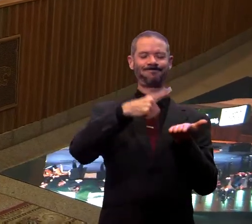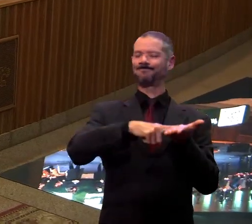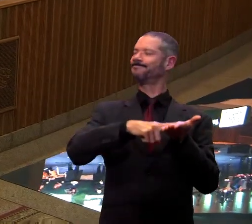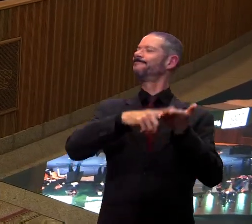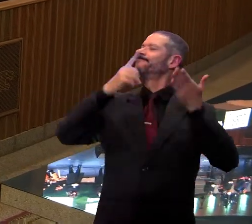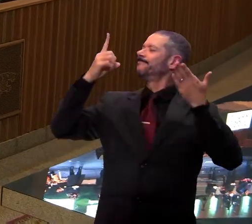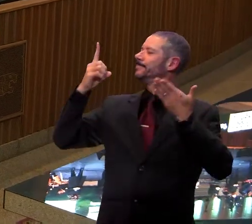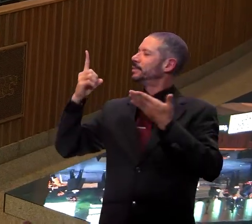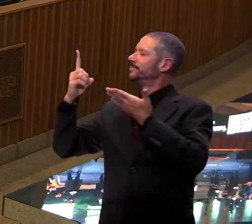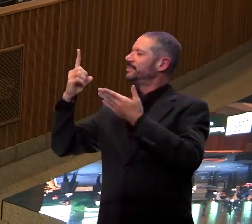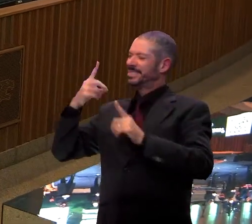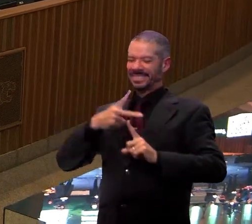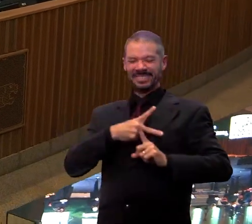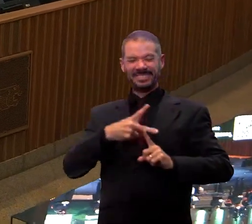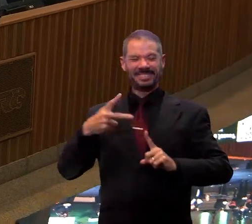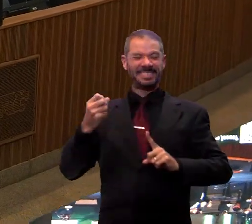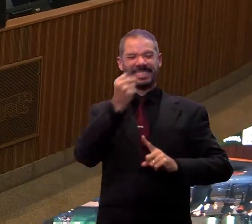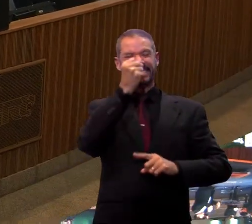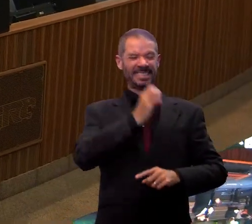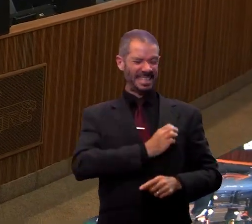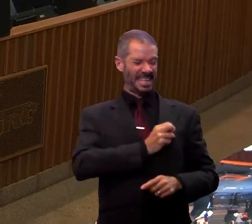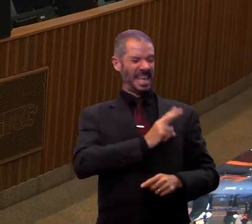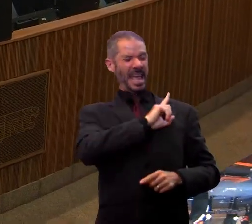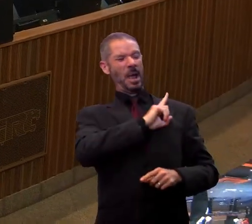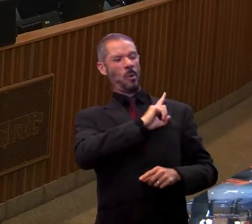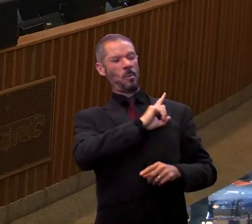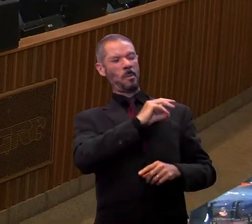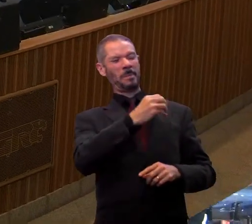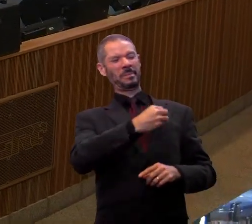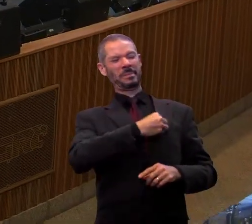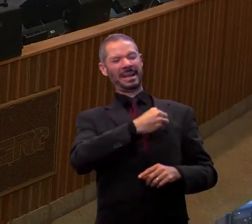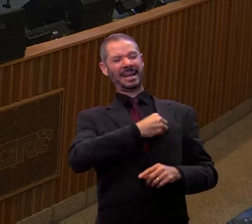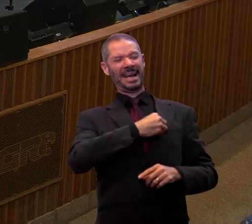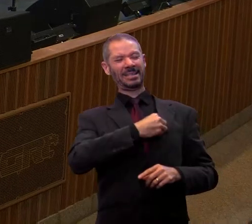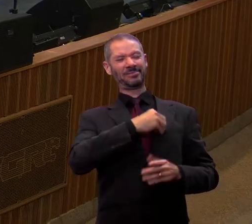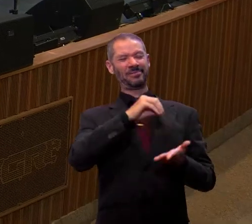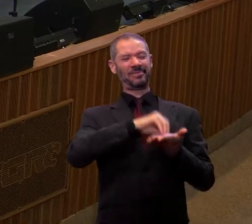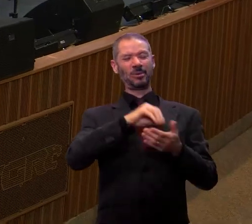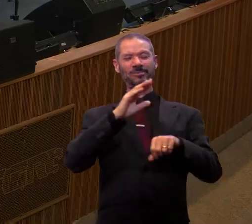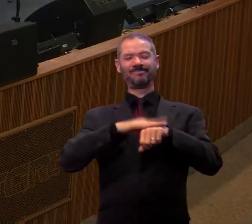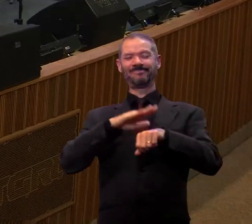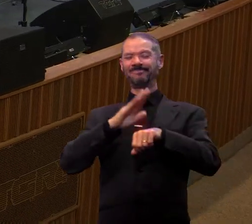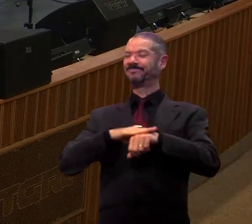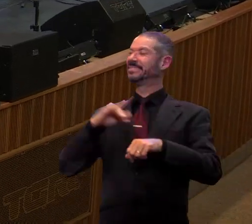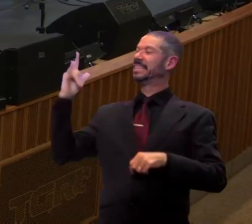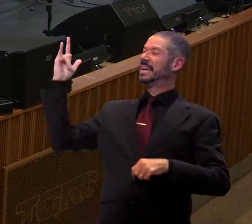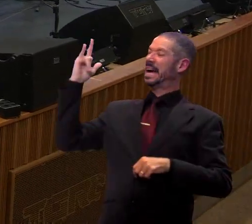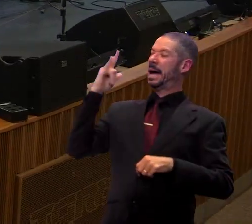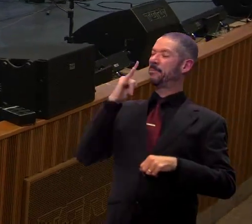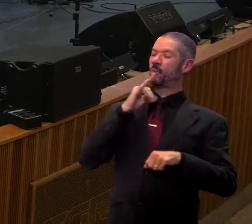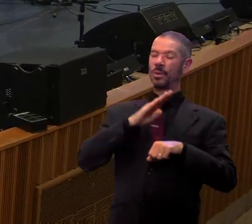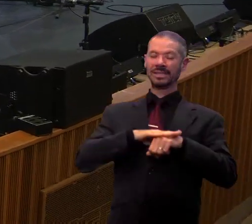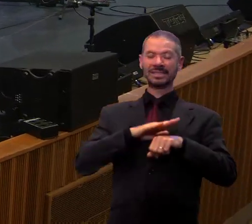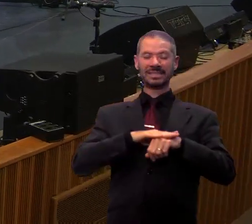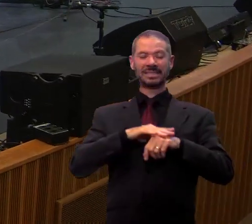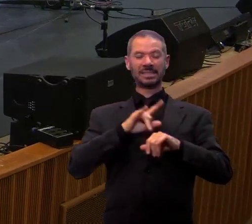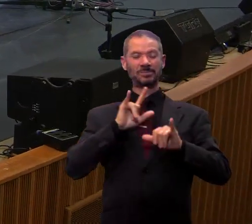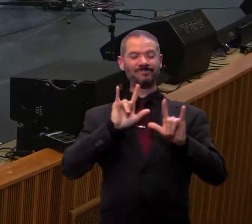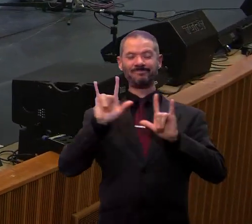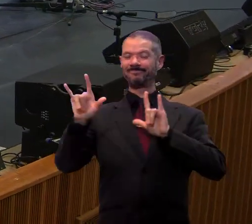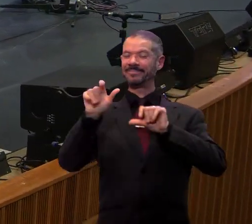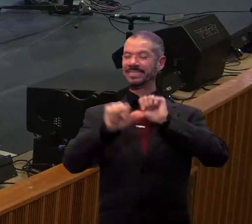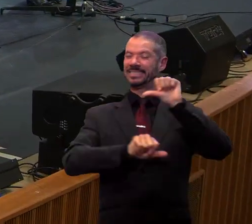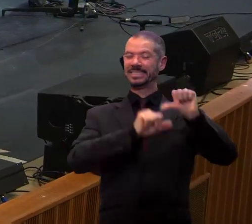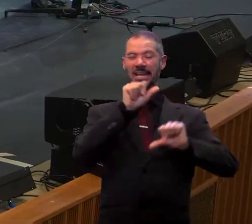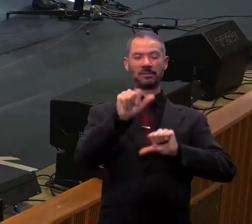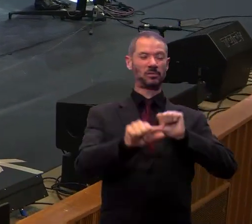contigo, vencer a nós mesmos e o pecado da omissão, e que o teu amor em ação transforme a vida